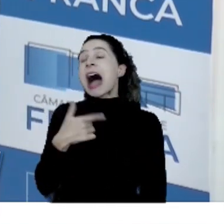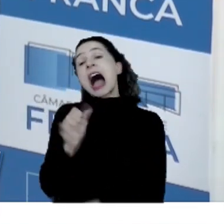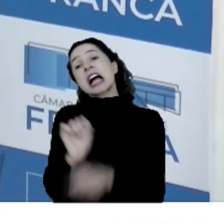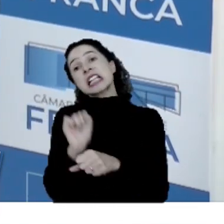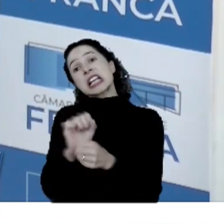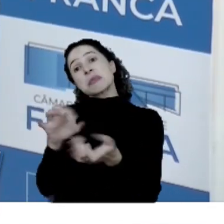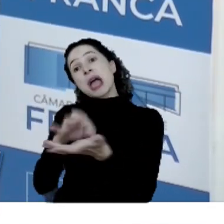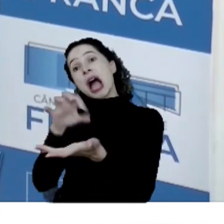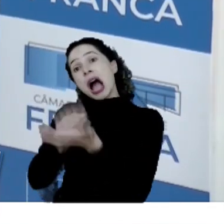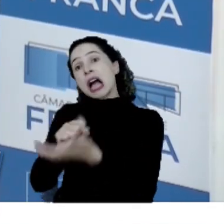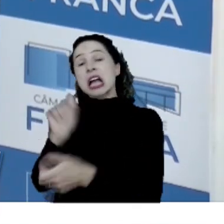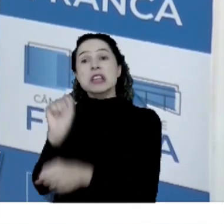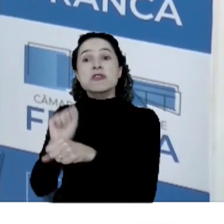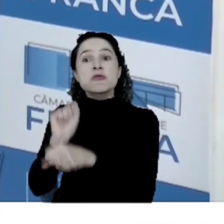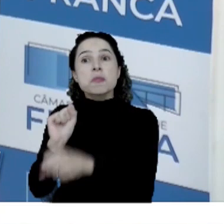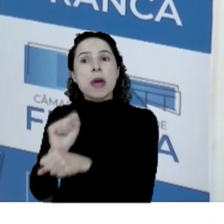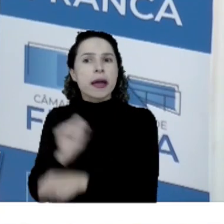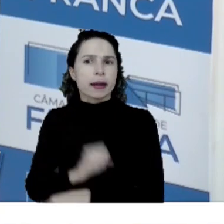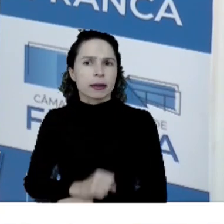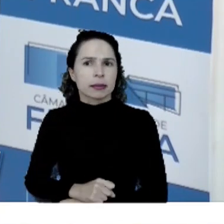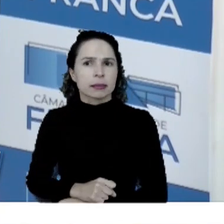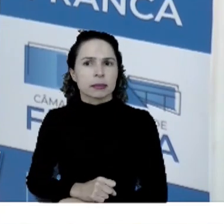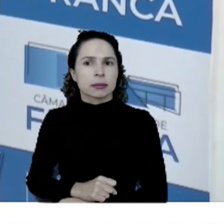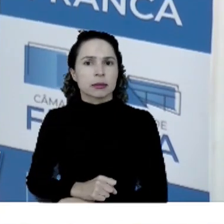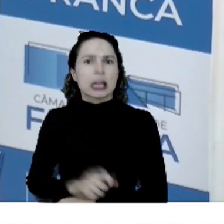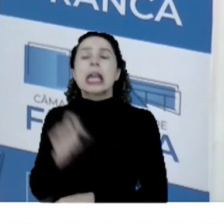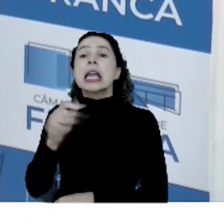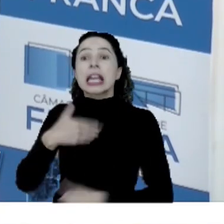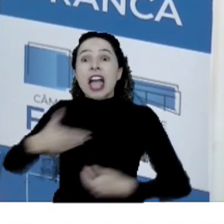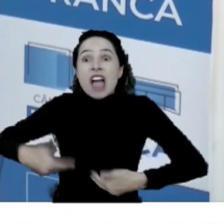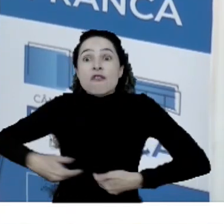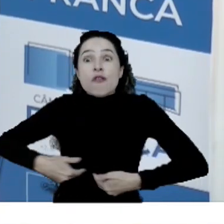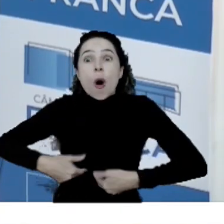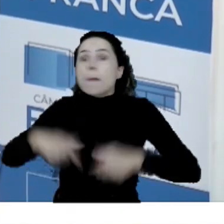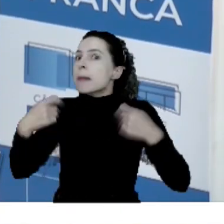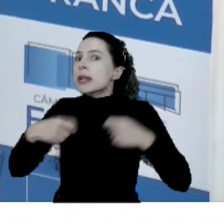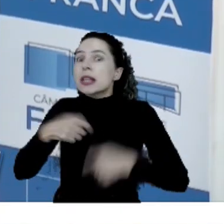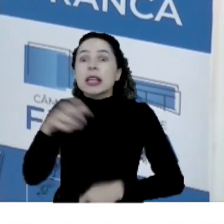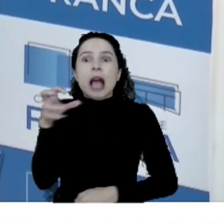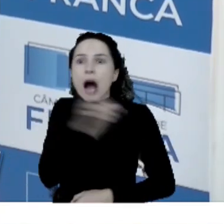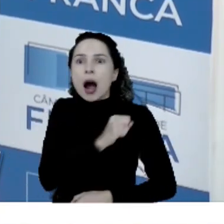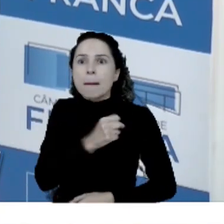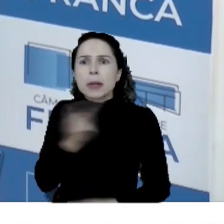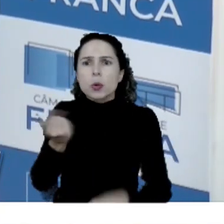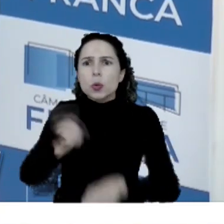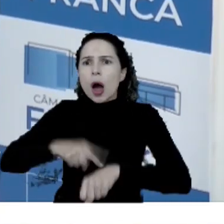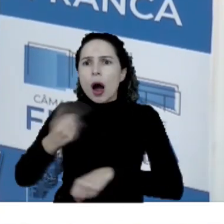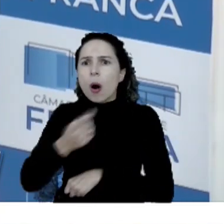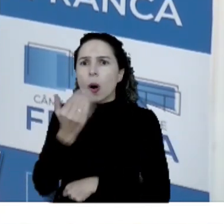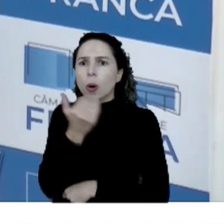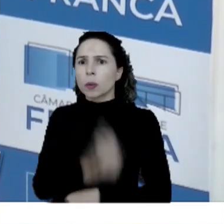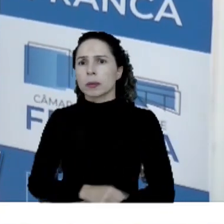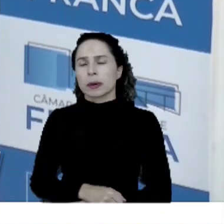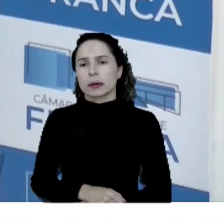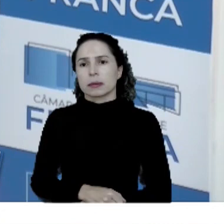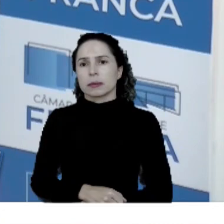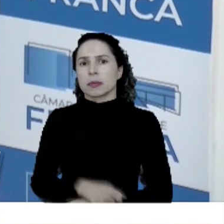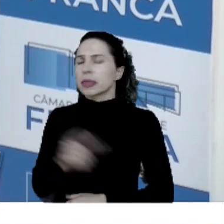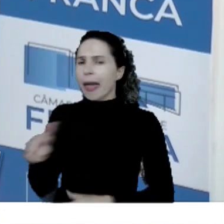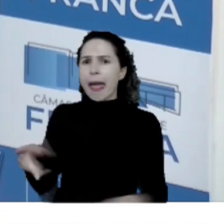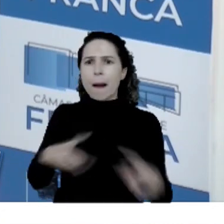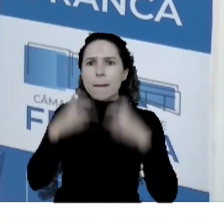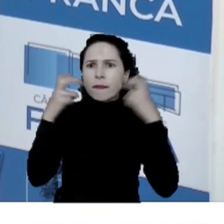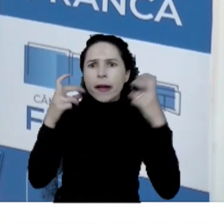e ficar esperando. Quem tem fome precisa da cesta urgente. É vergonhoso